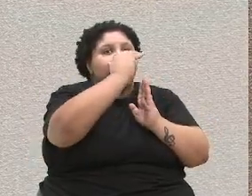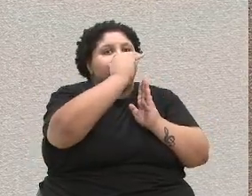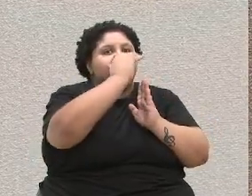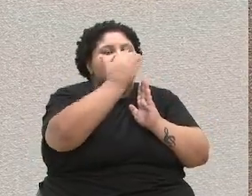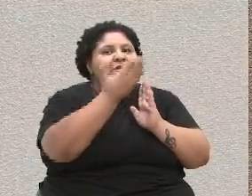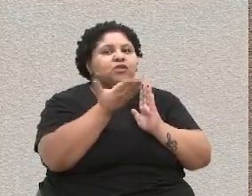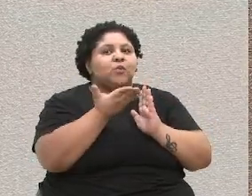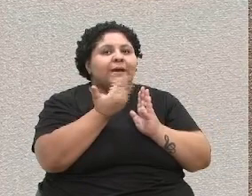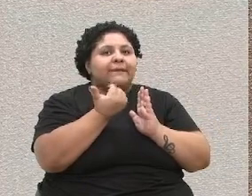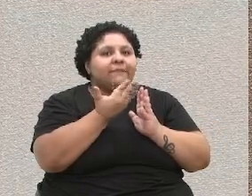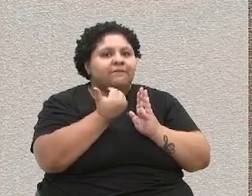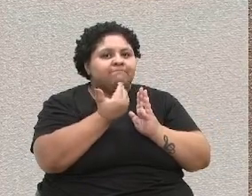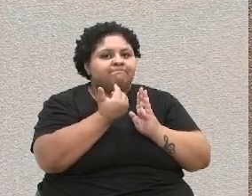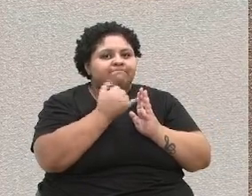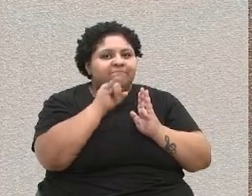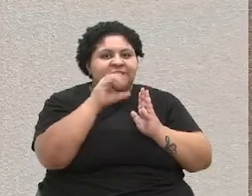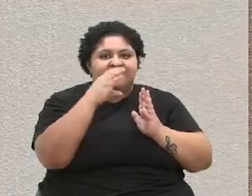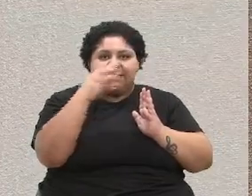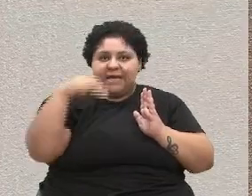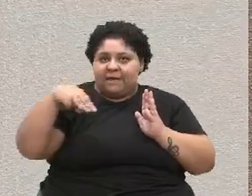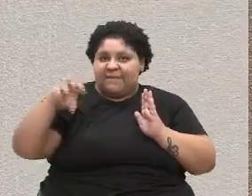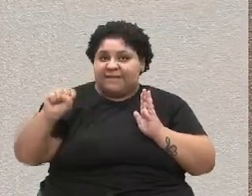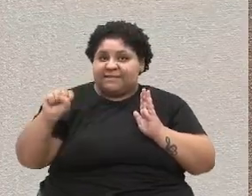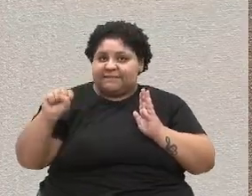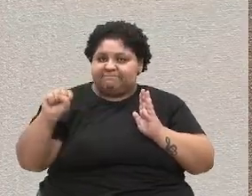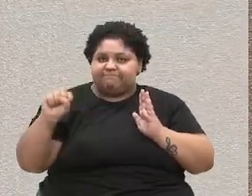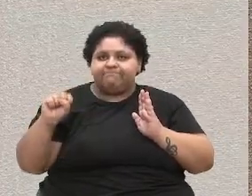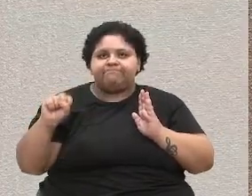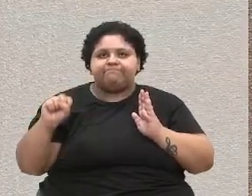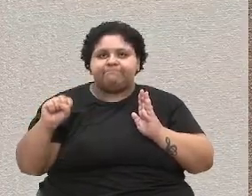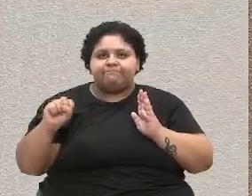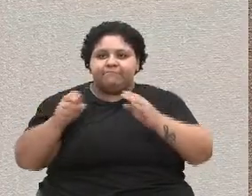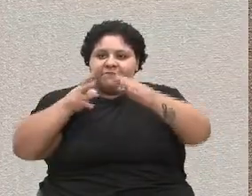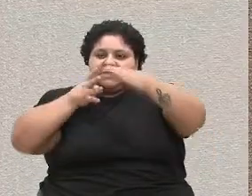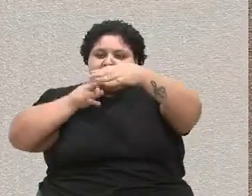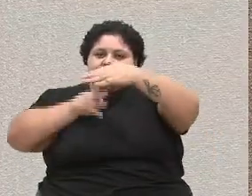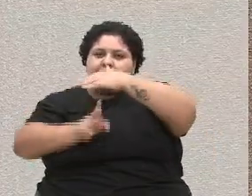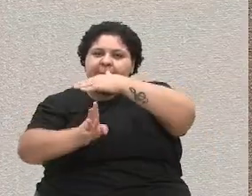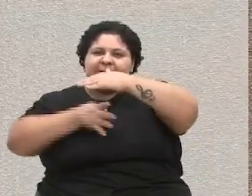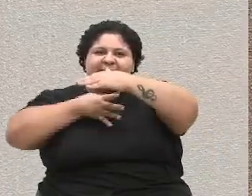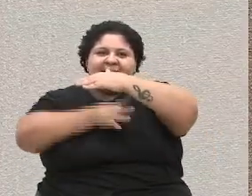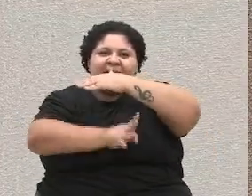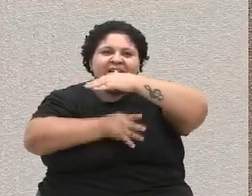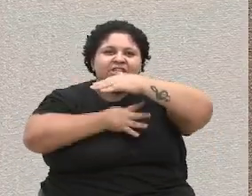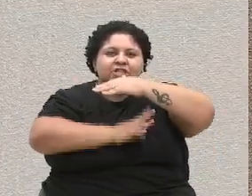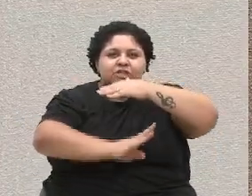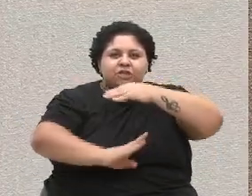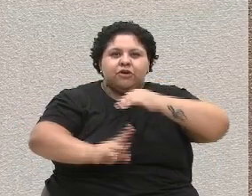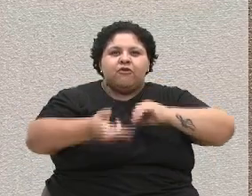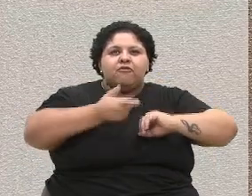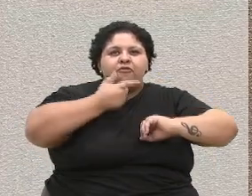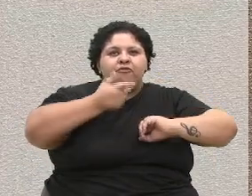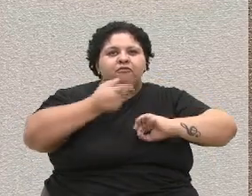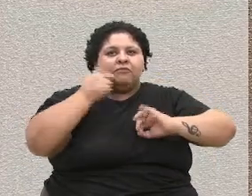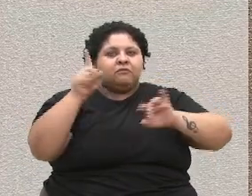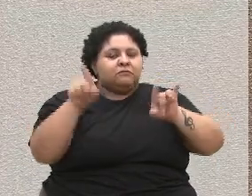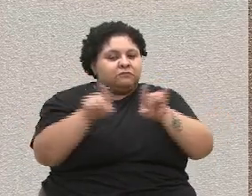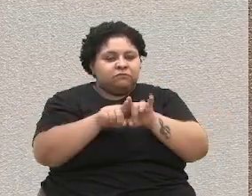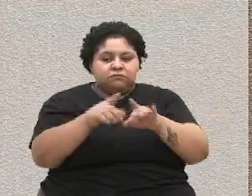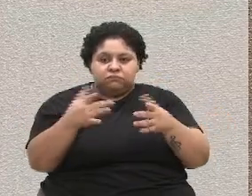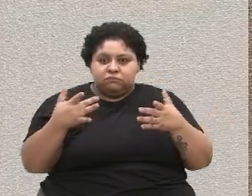alimento. No alimento. Pedágios, que o vereador Bressan falou aqui, o que o senhor falou é